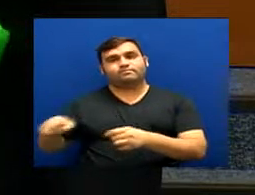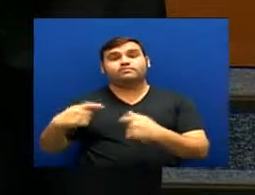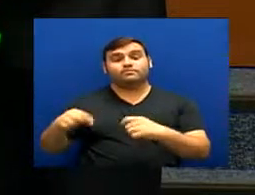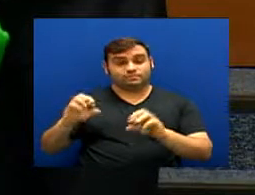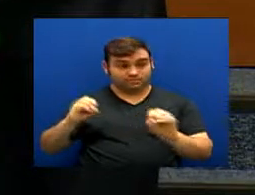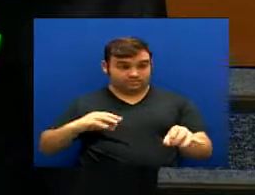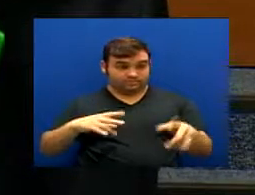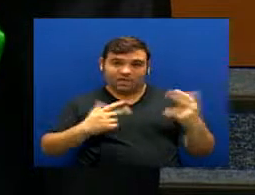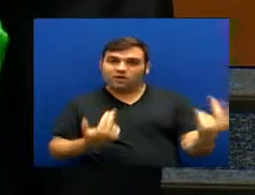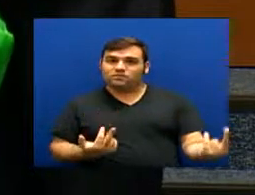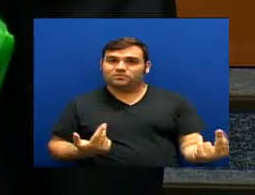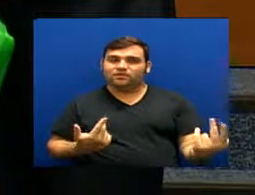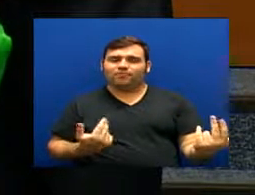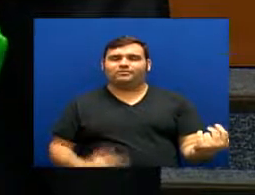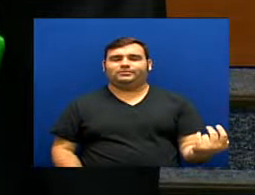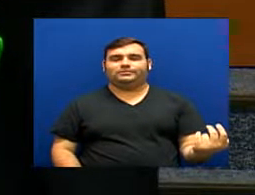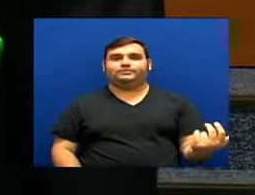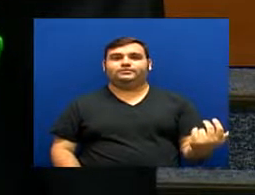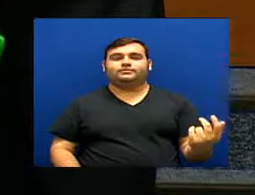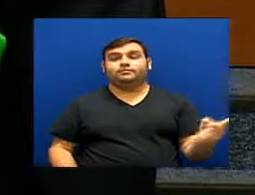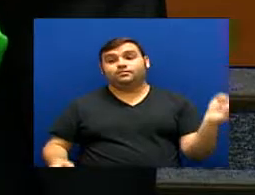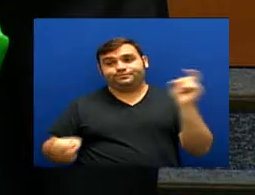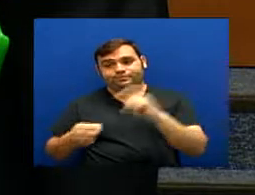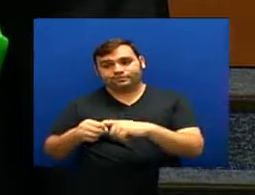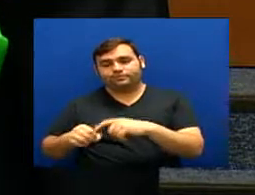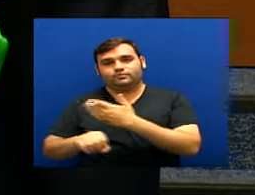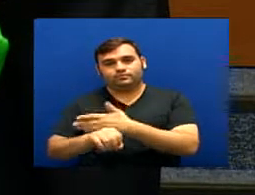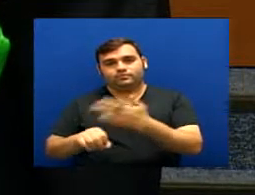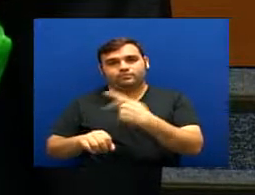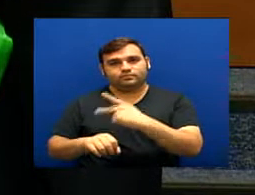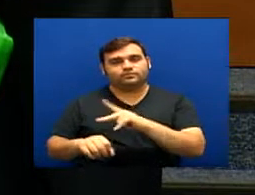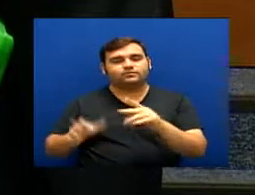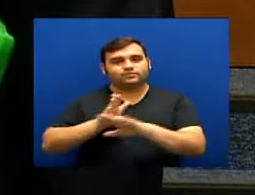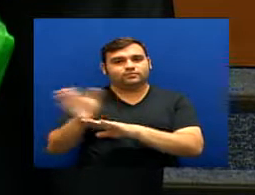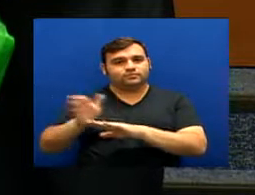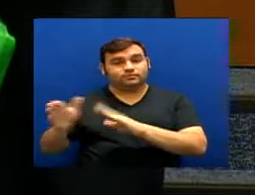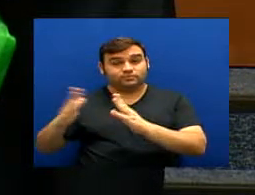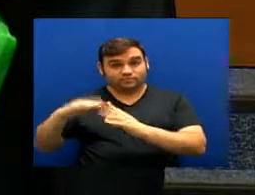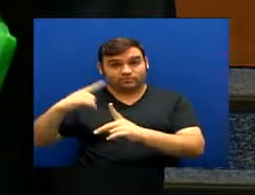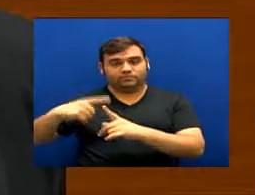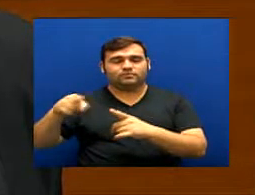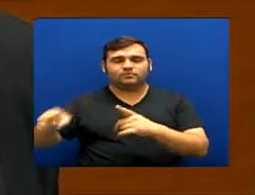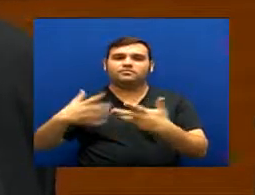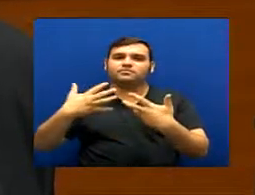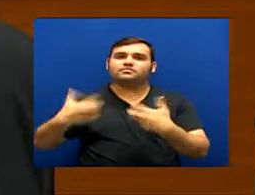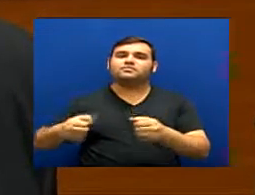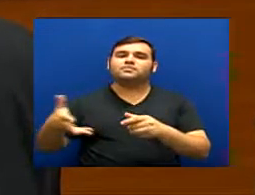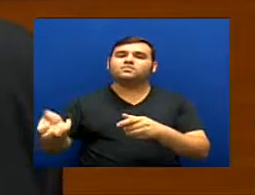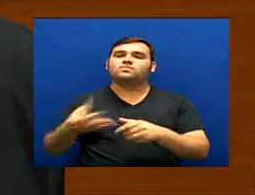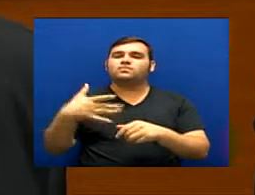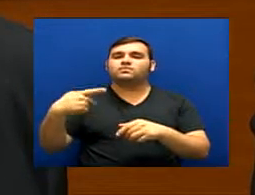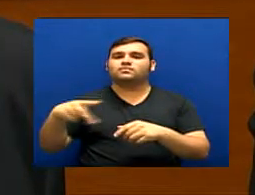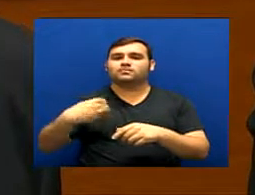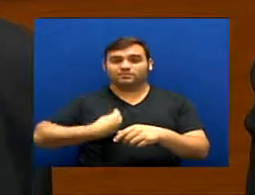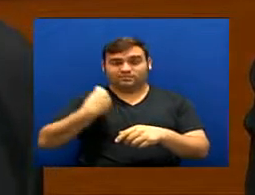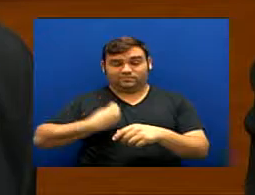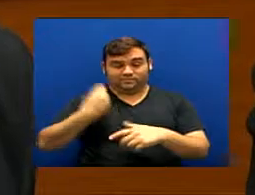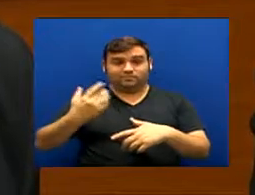eu pensei para essa data, é um Evangelho também de Mateus, capítulo